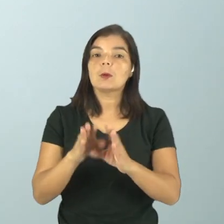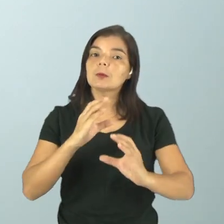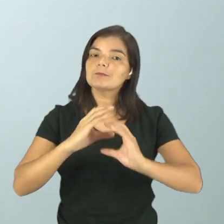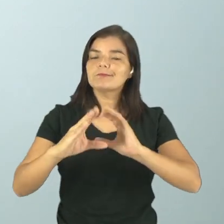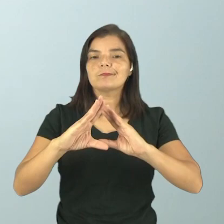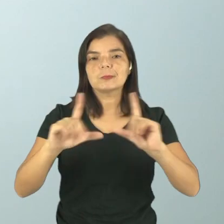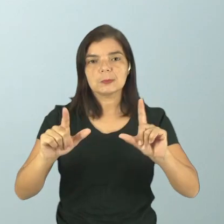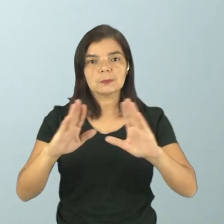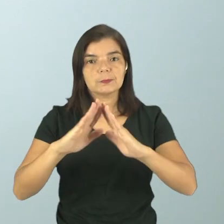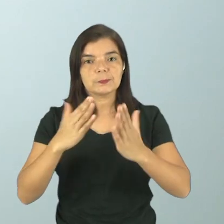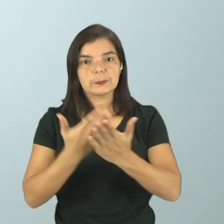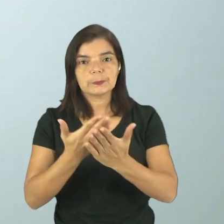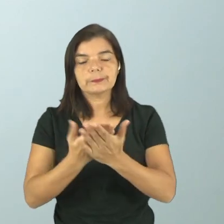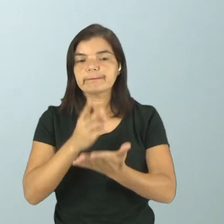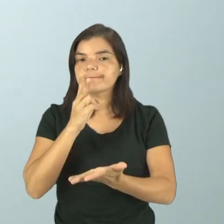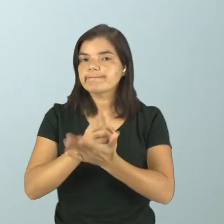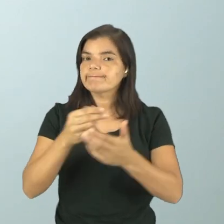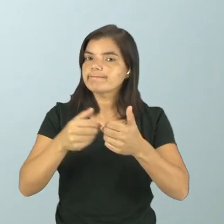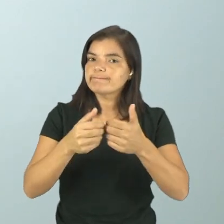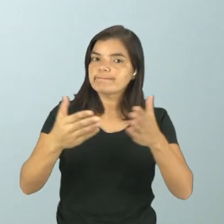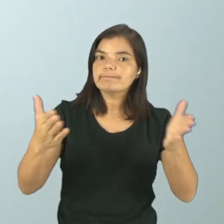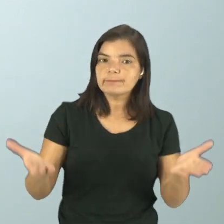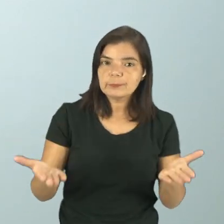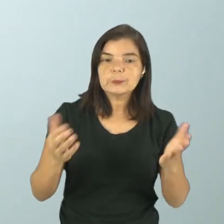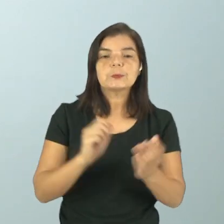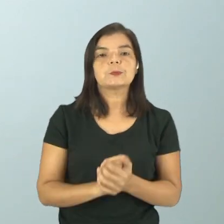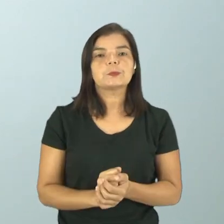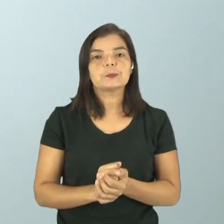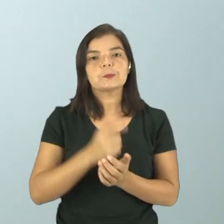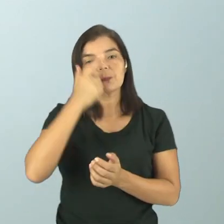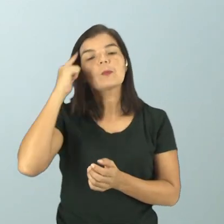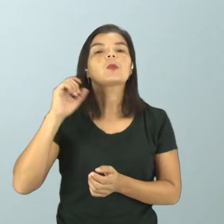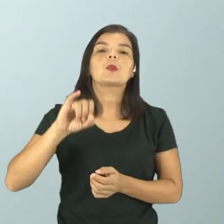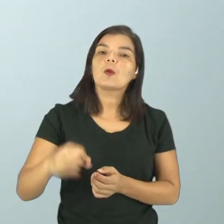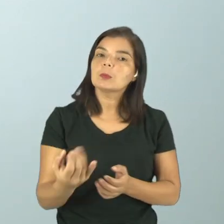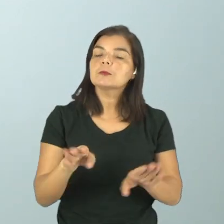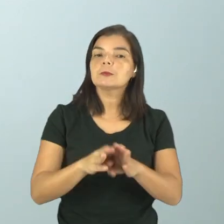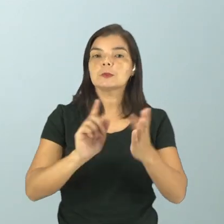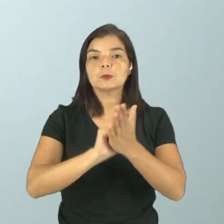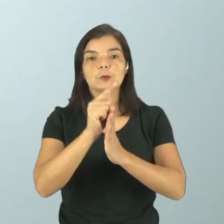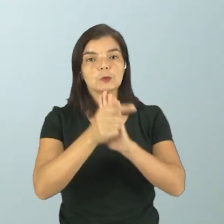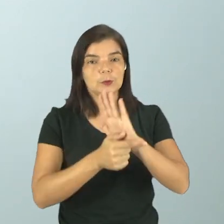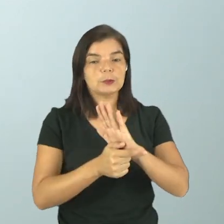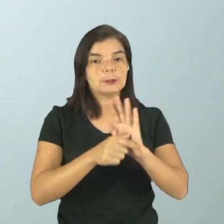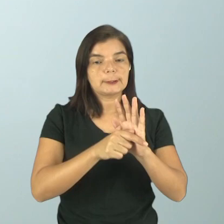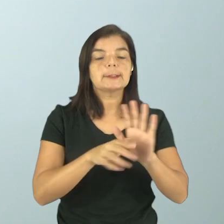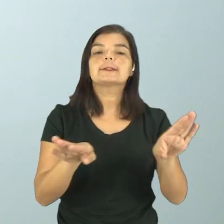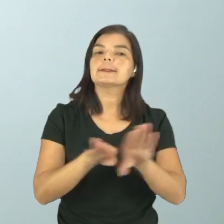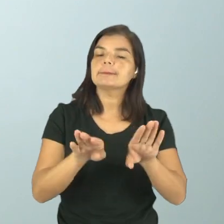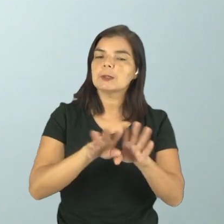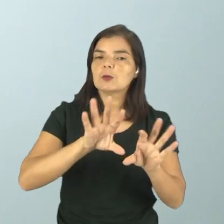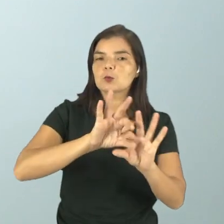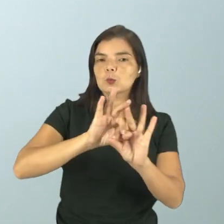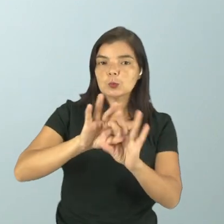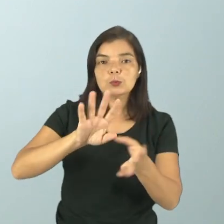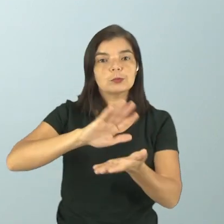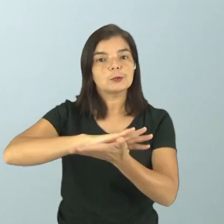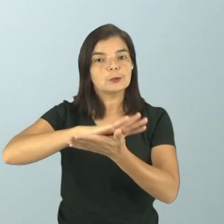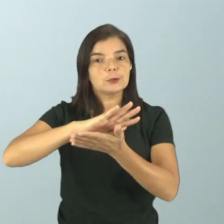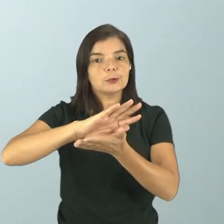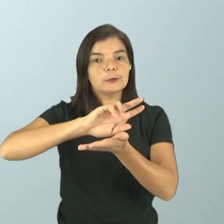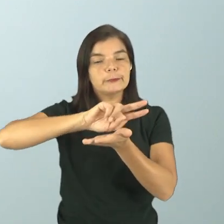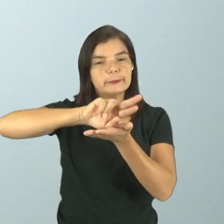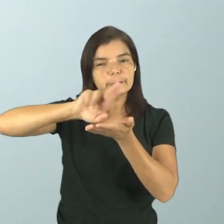E claro, as escolas aí sempre são abertas a essa aproveitamento desse gênero, a essa intertextualidade também, né, do gênero música